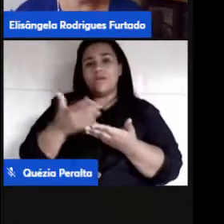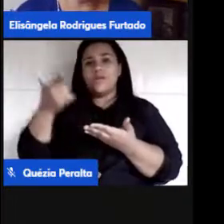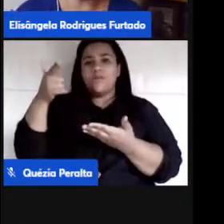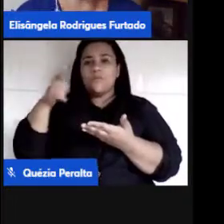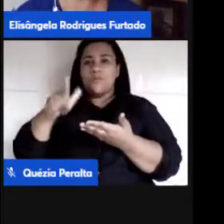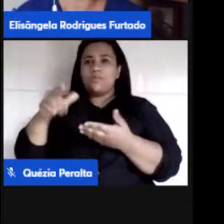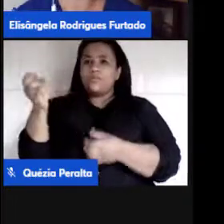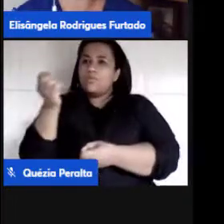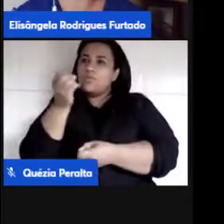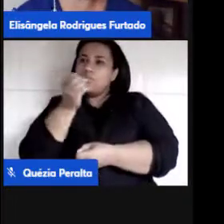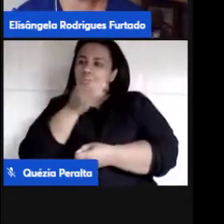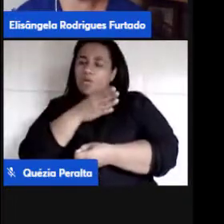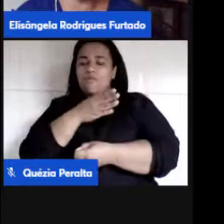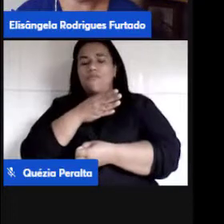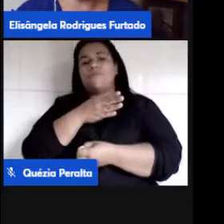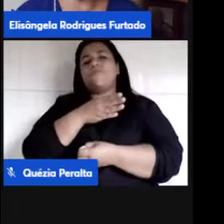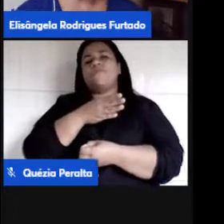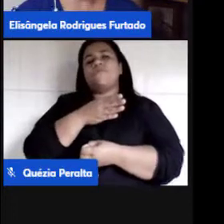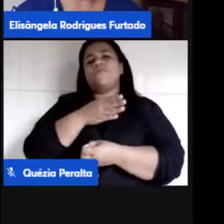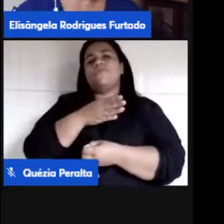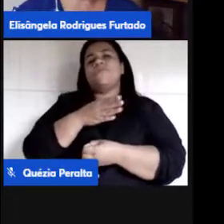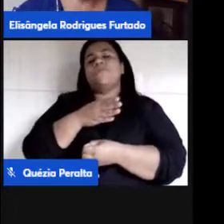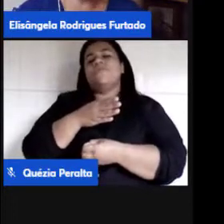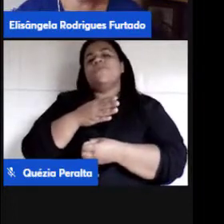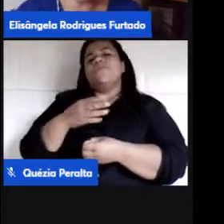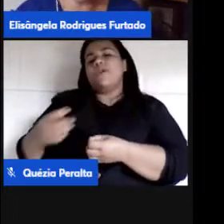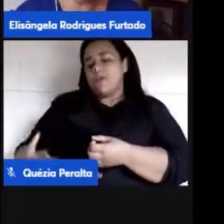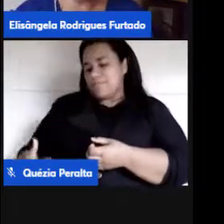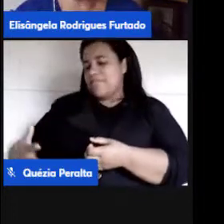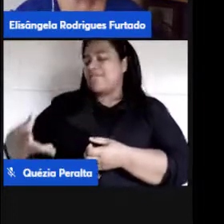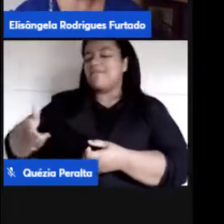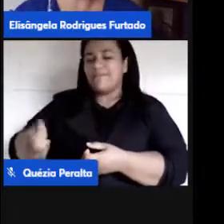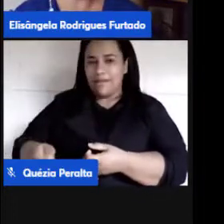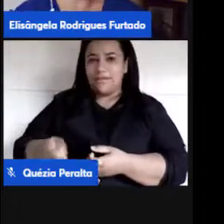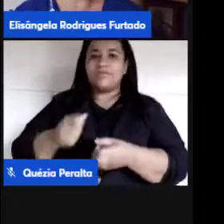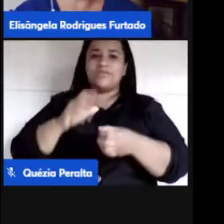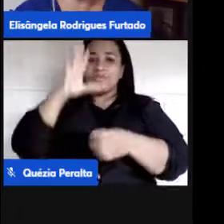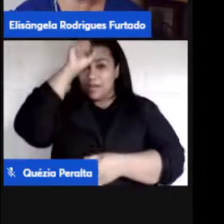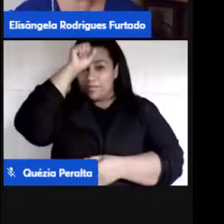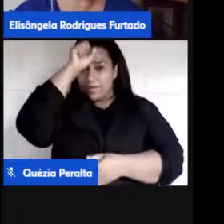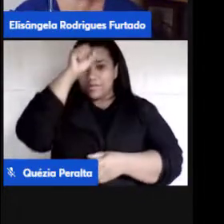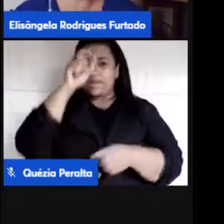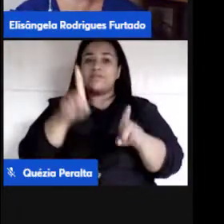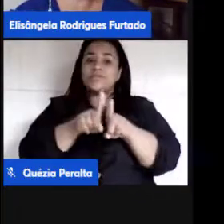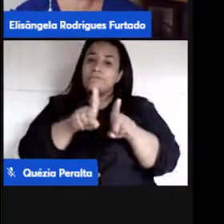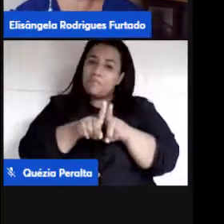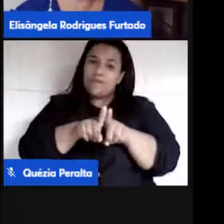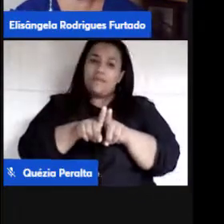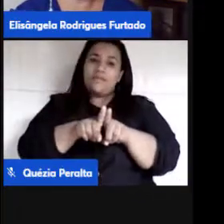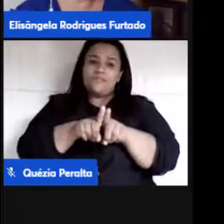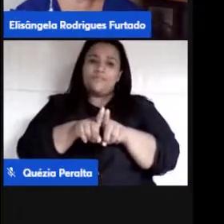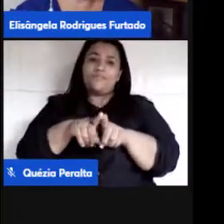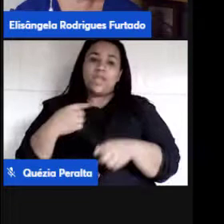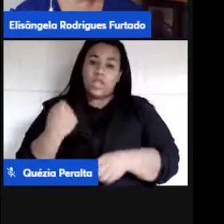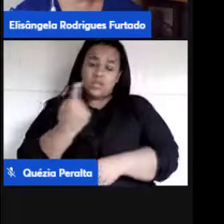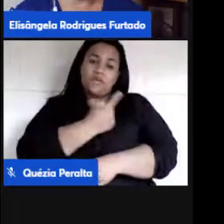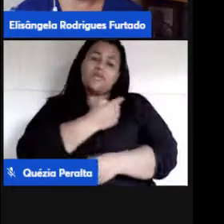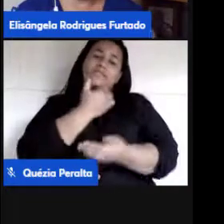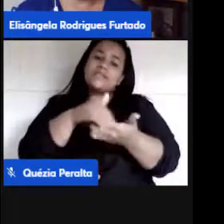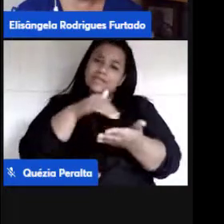outro momento, é uma nova aprendizagem. Para nós também da secretaria, é uma nova aprendizagem,